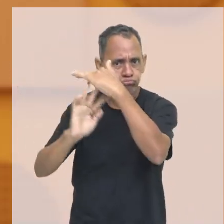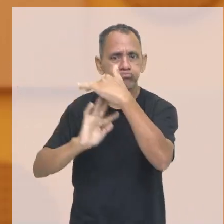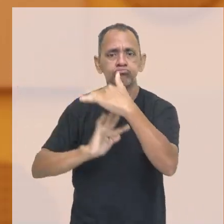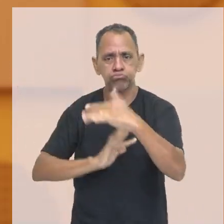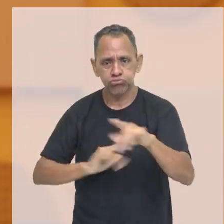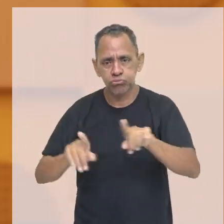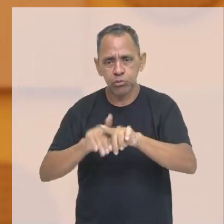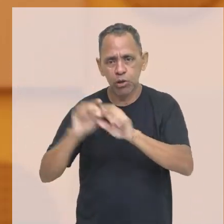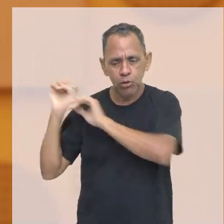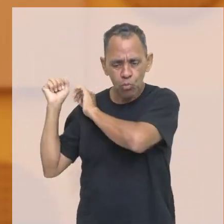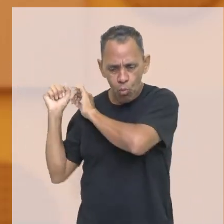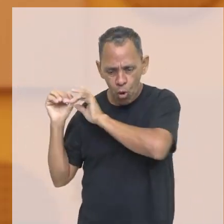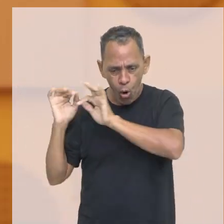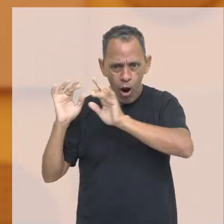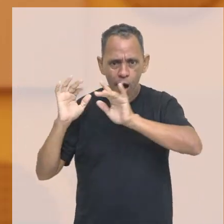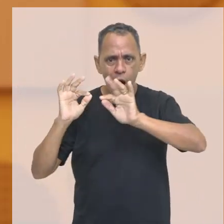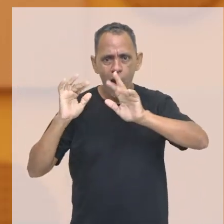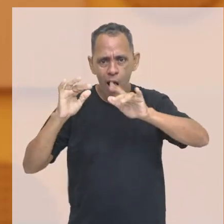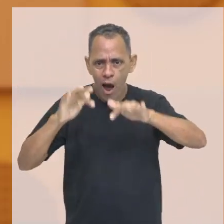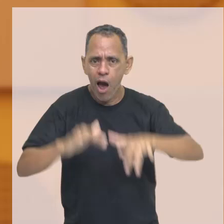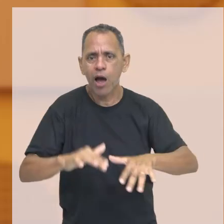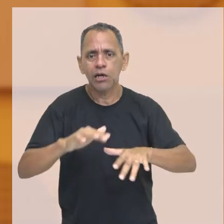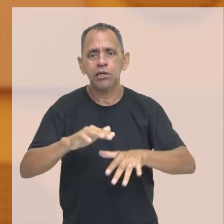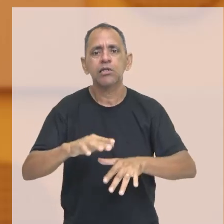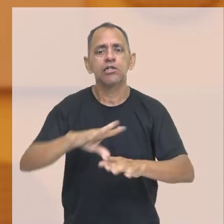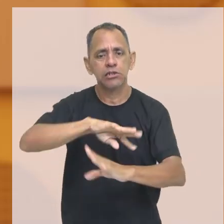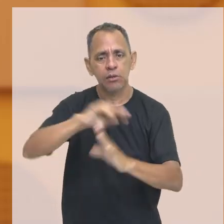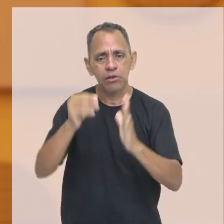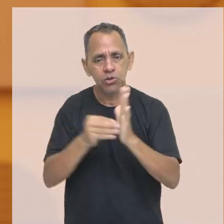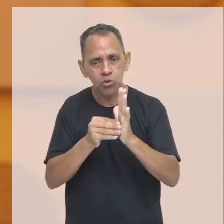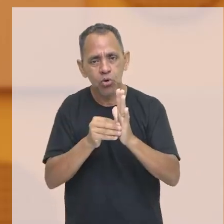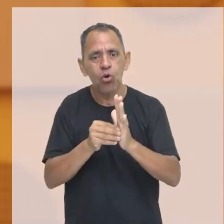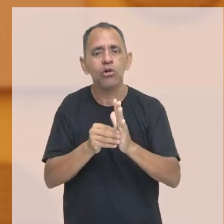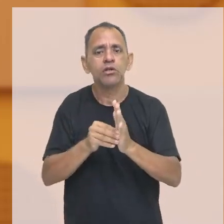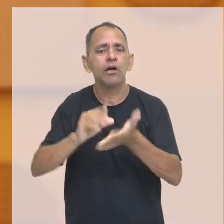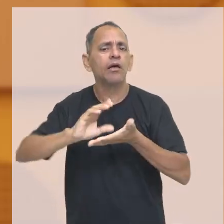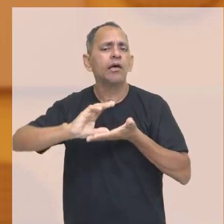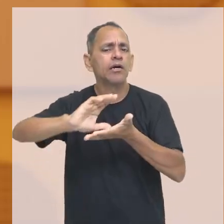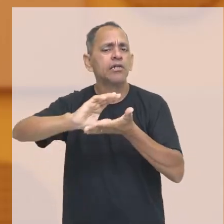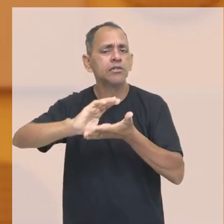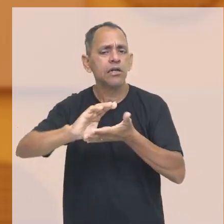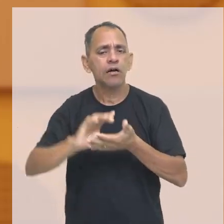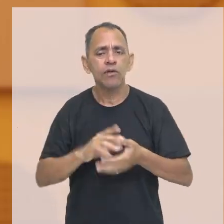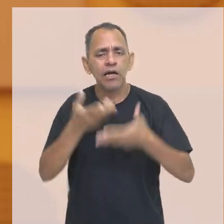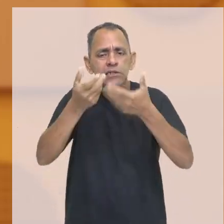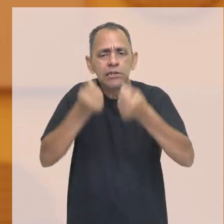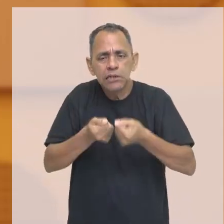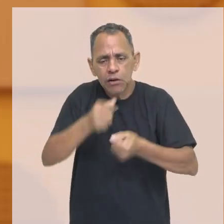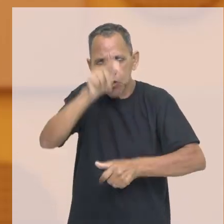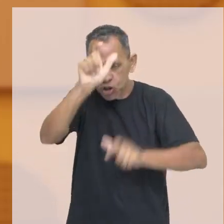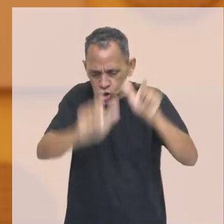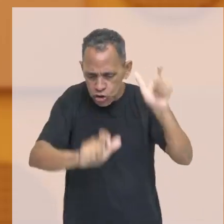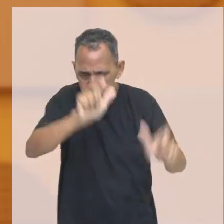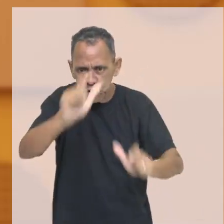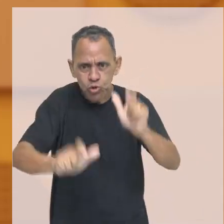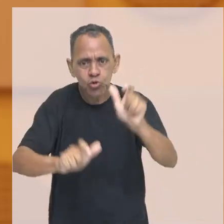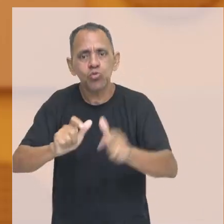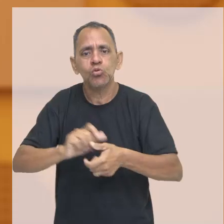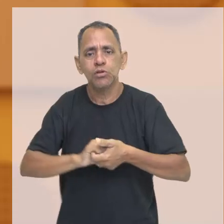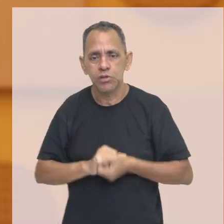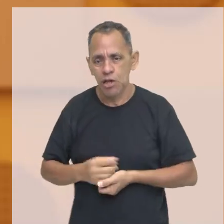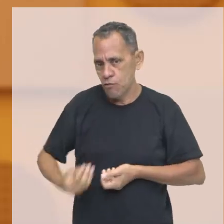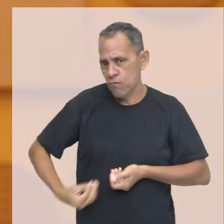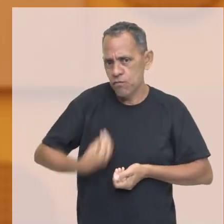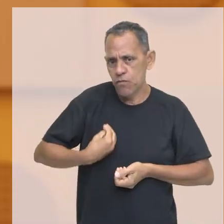projetos, que davam crédito para pessoas vindo de fora estabelecer-se na região amazônica. Mais uma vez, gente,